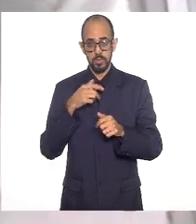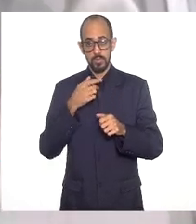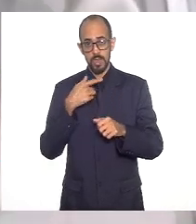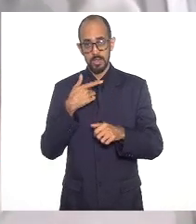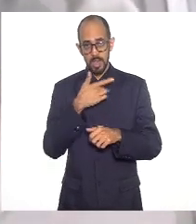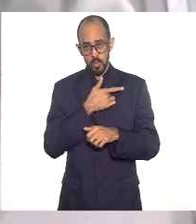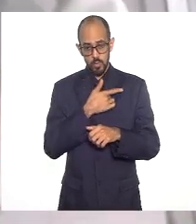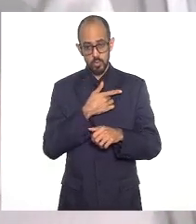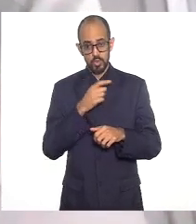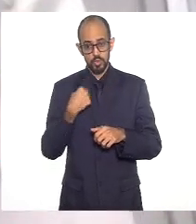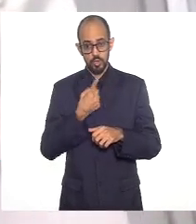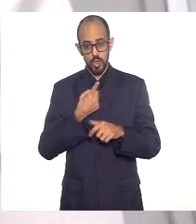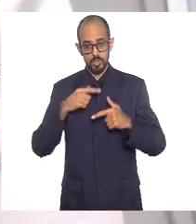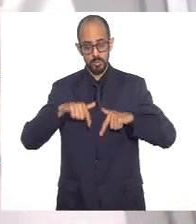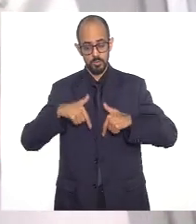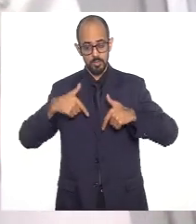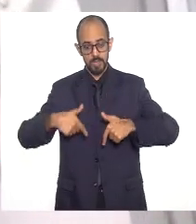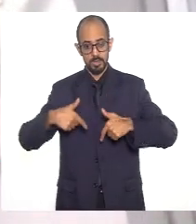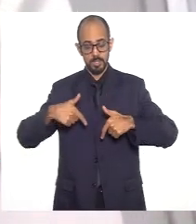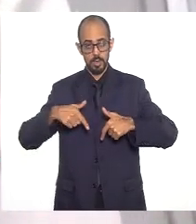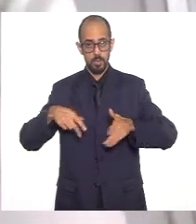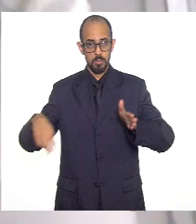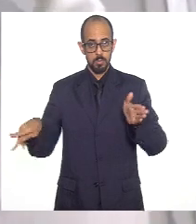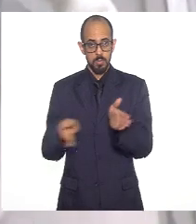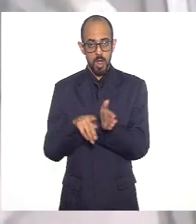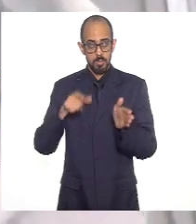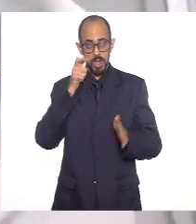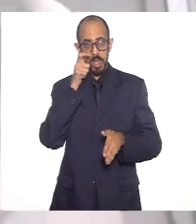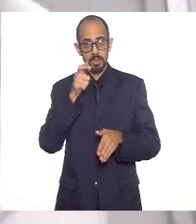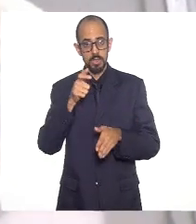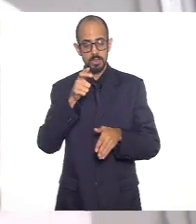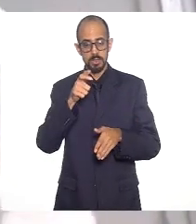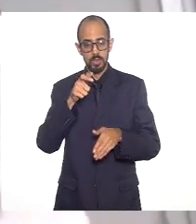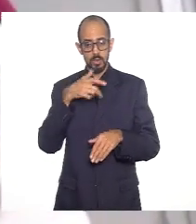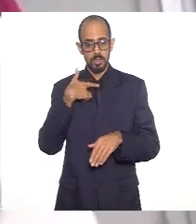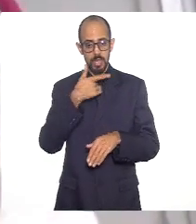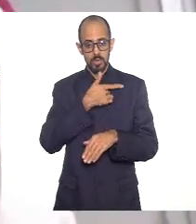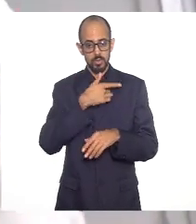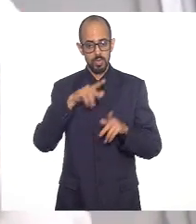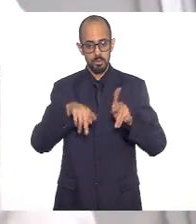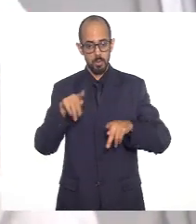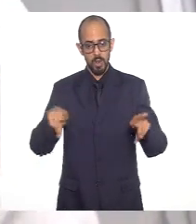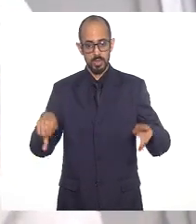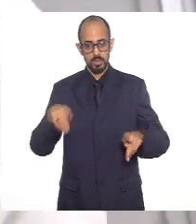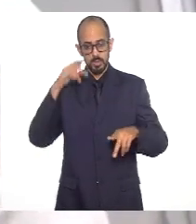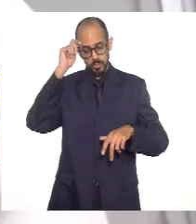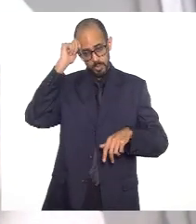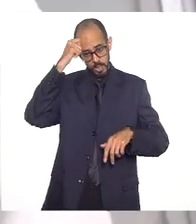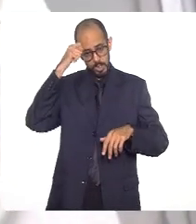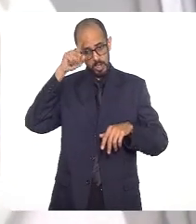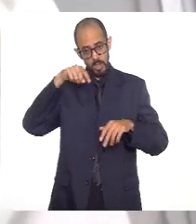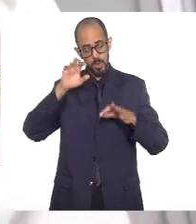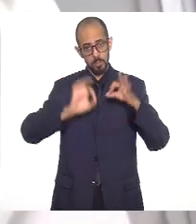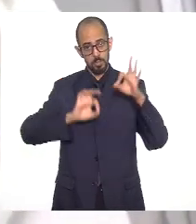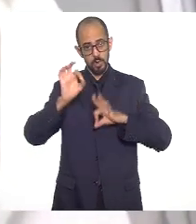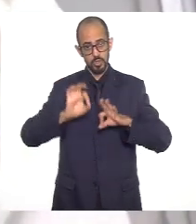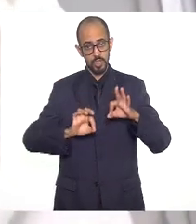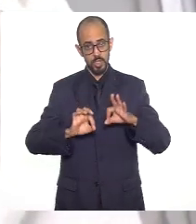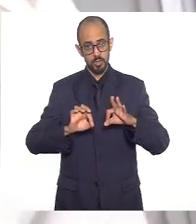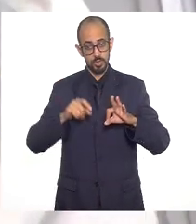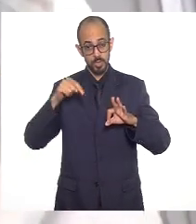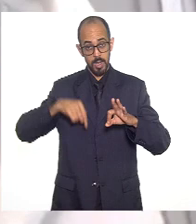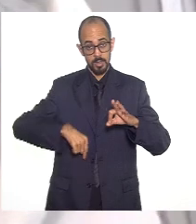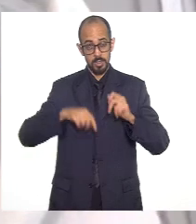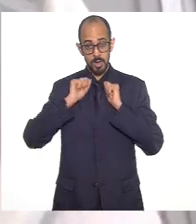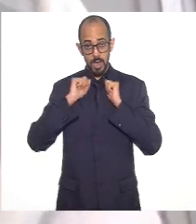ação específica para a atenção da saúde da população negra. Projeto que já tramita aqui na casa, mas que